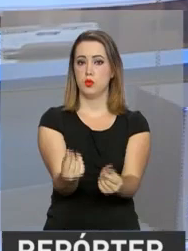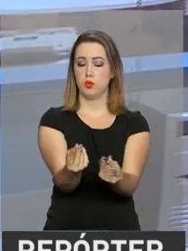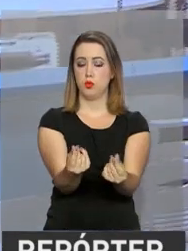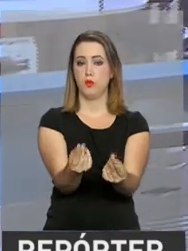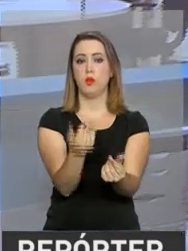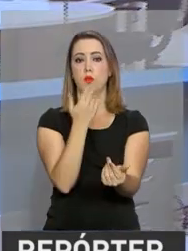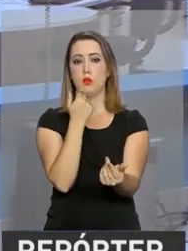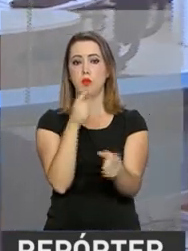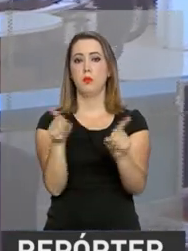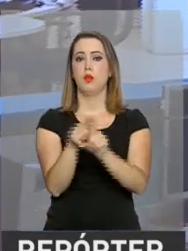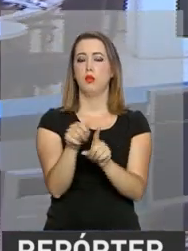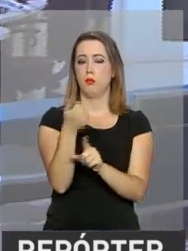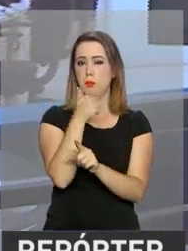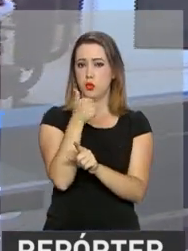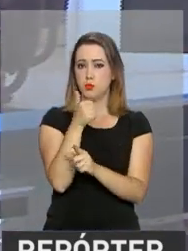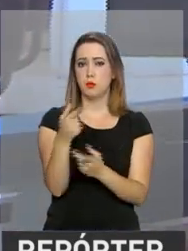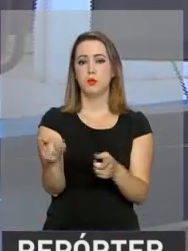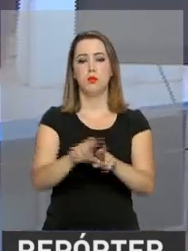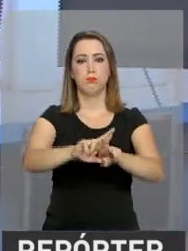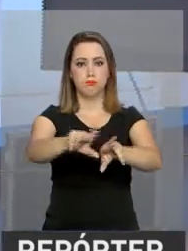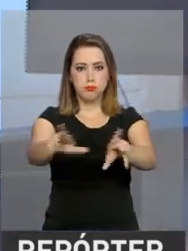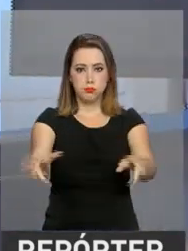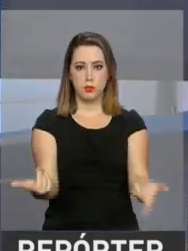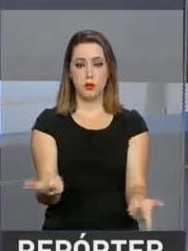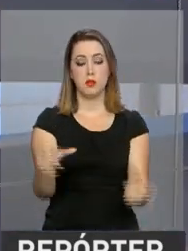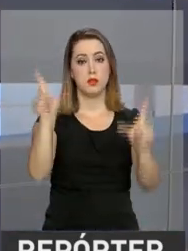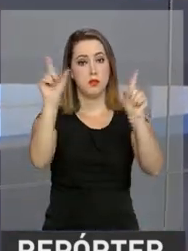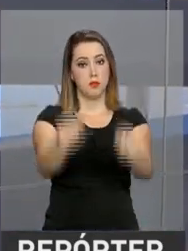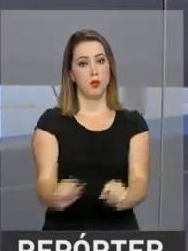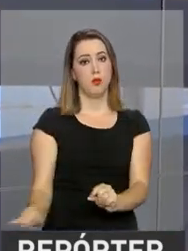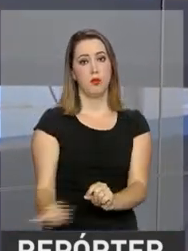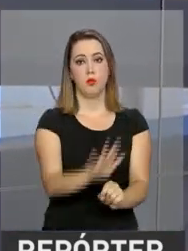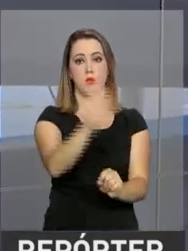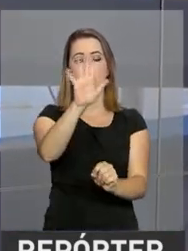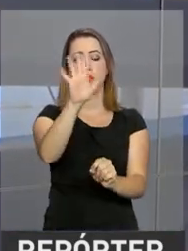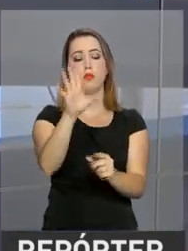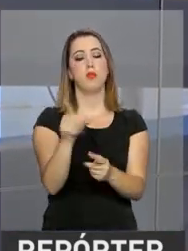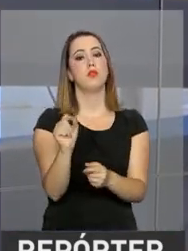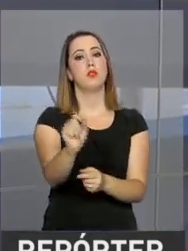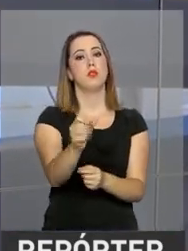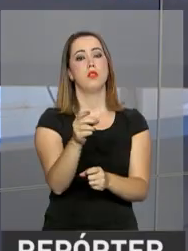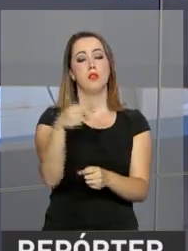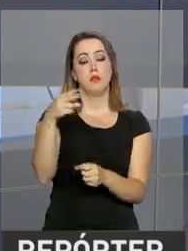IBGE Esta é a menor inflação para o mês de novembro desde 1998